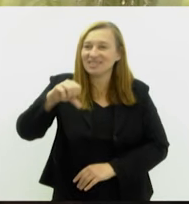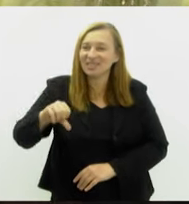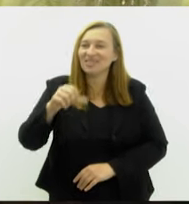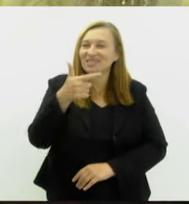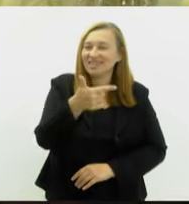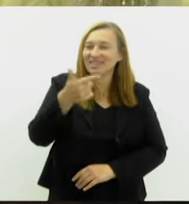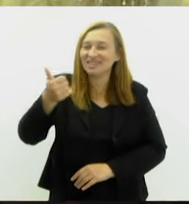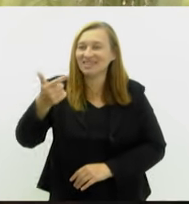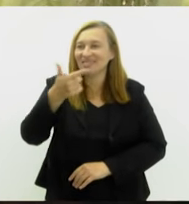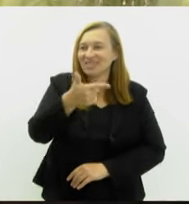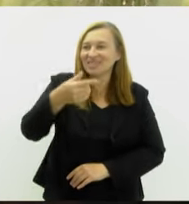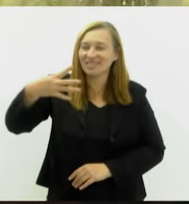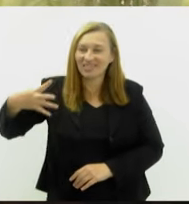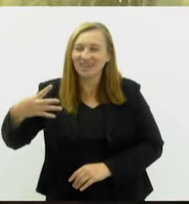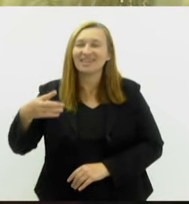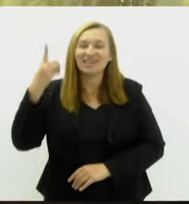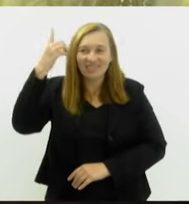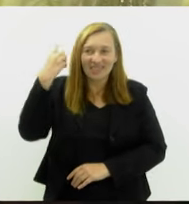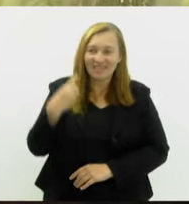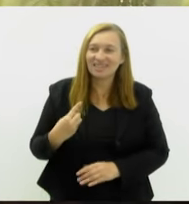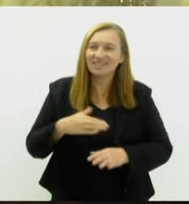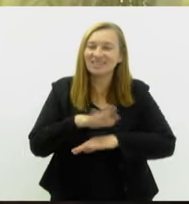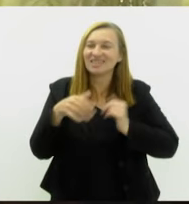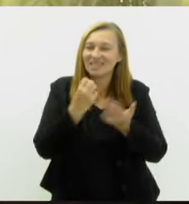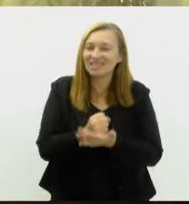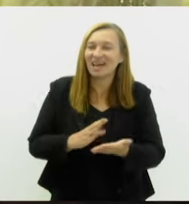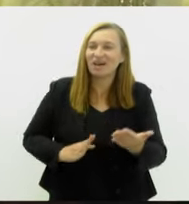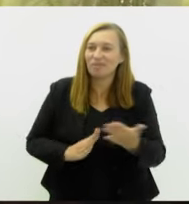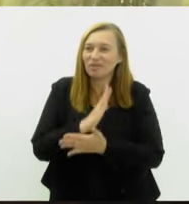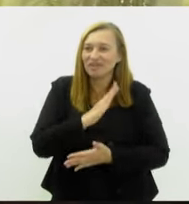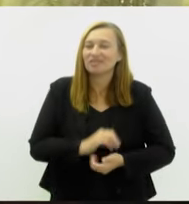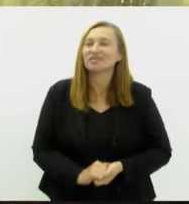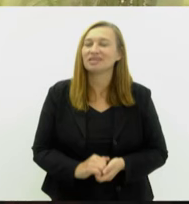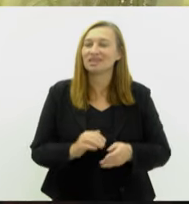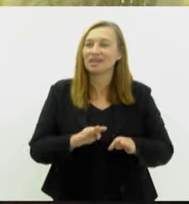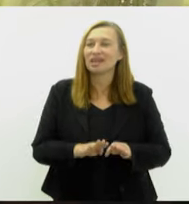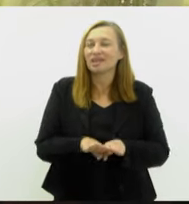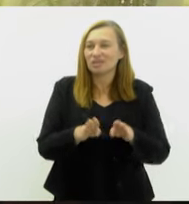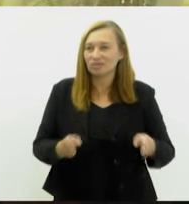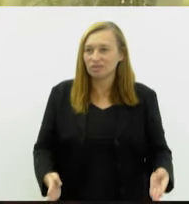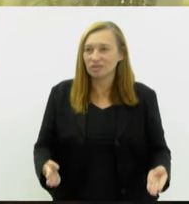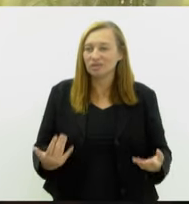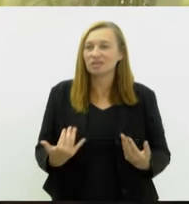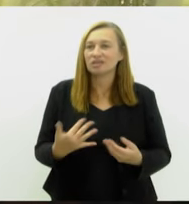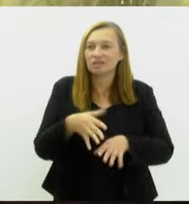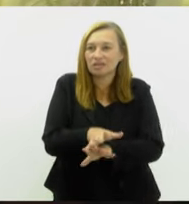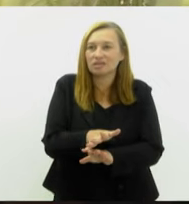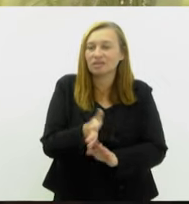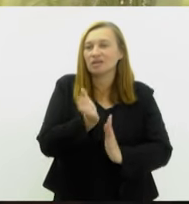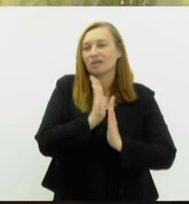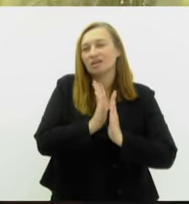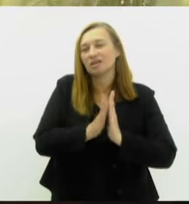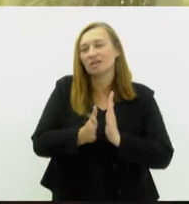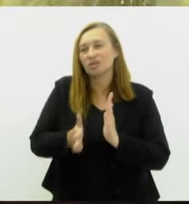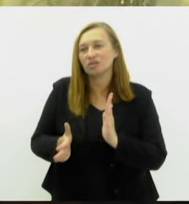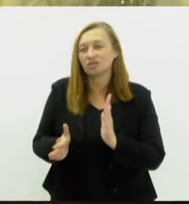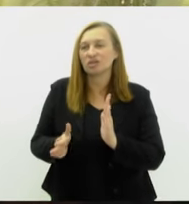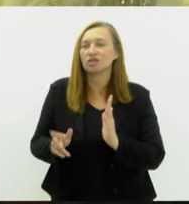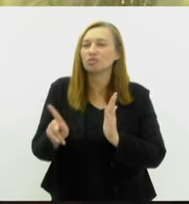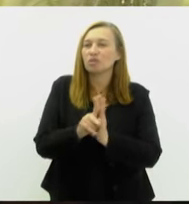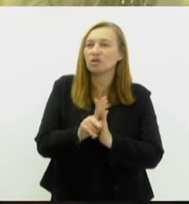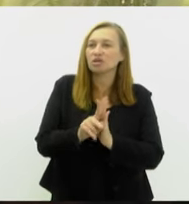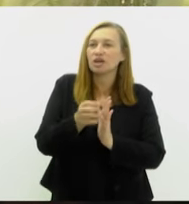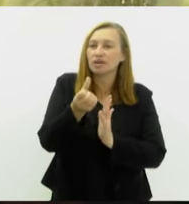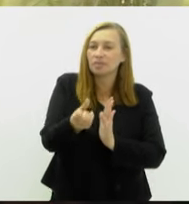da deputada Dani Monteiro. Senhores que aprovam, permaneçam como estão aprovados. Há sobre a mesa requerimento de inclusão do